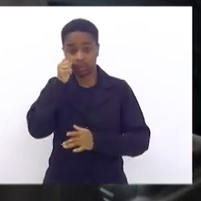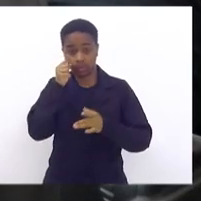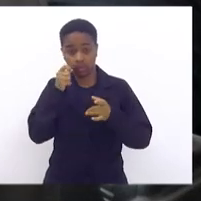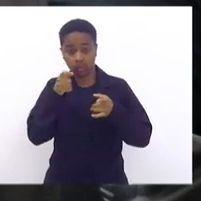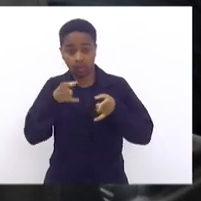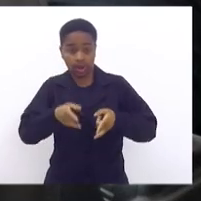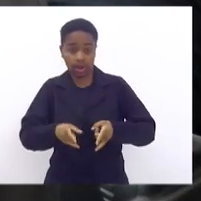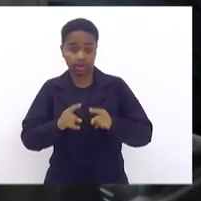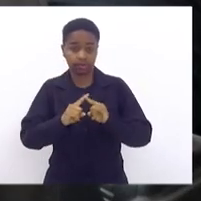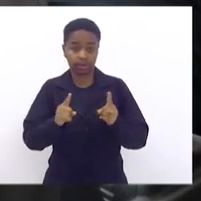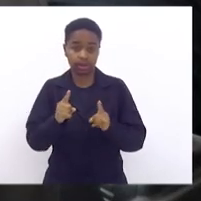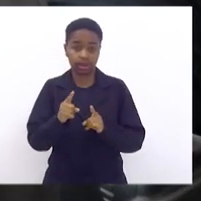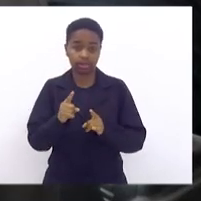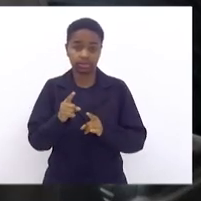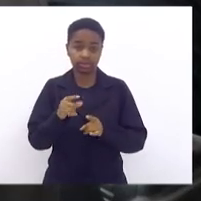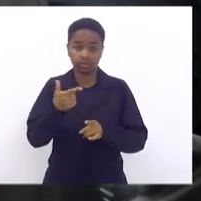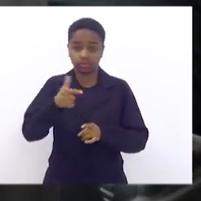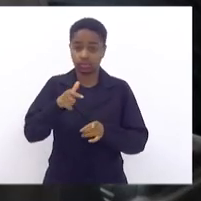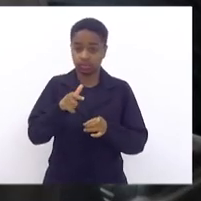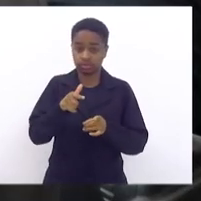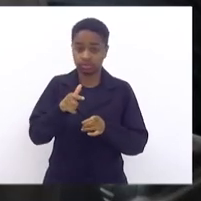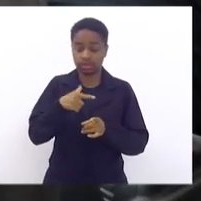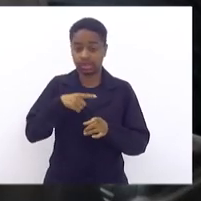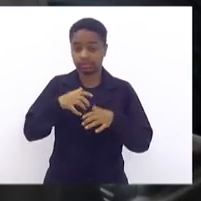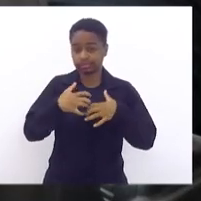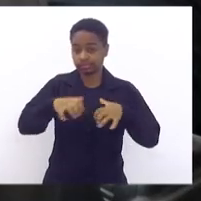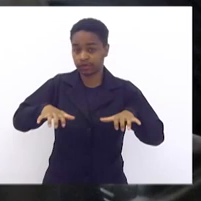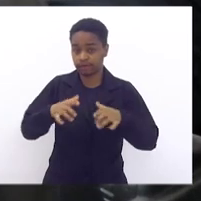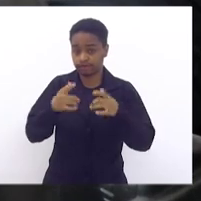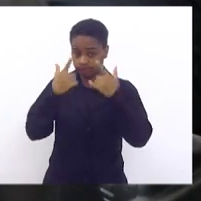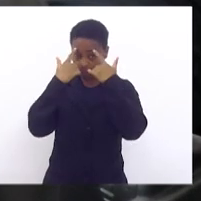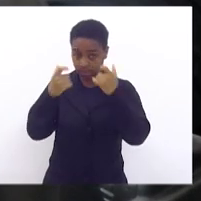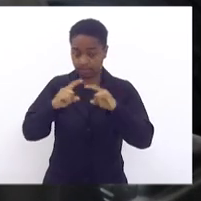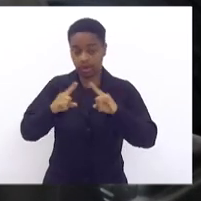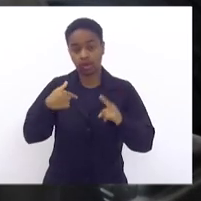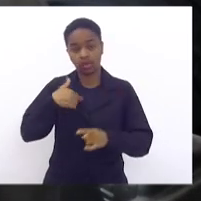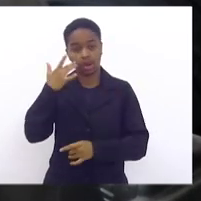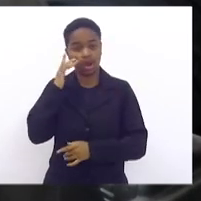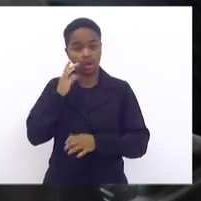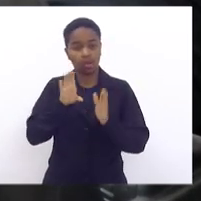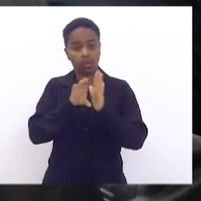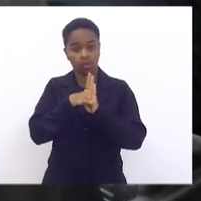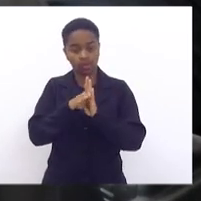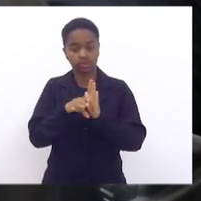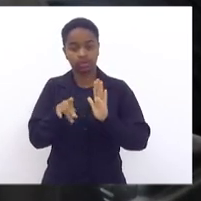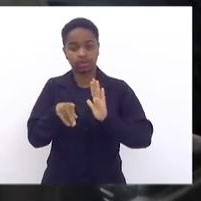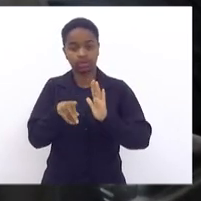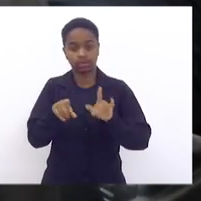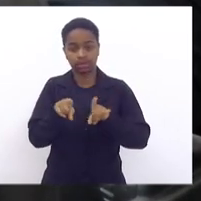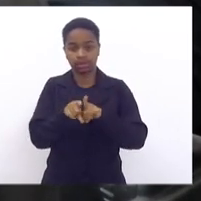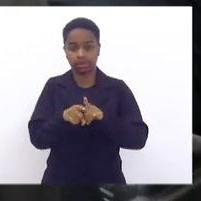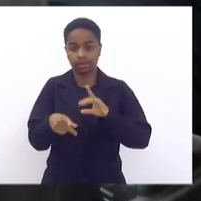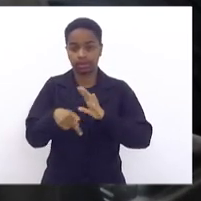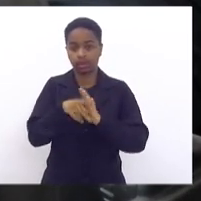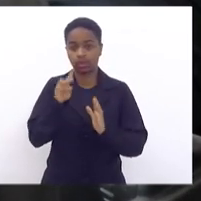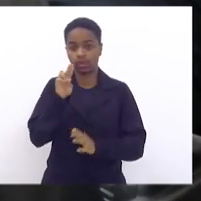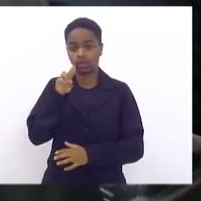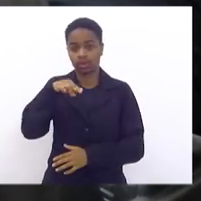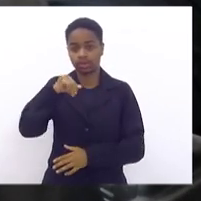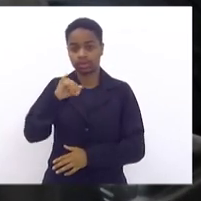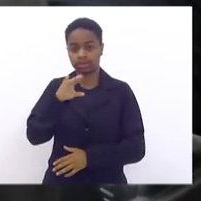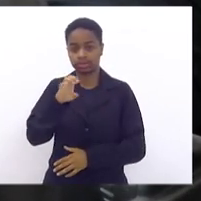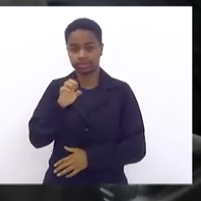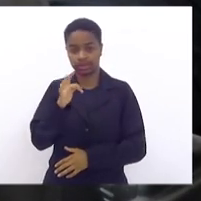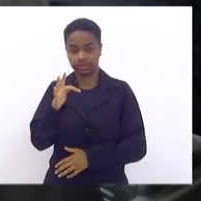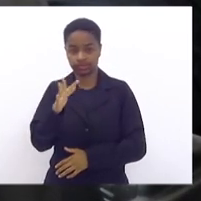não está no mundo da violência. Então, eu acho que esse conceito também trazido aí pela Unicef da alfabetização digital, que se